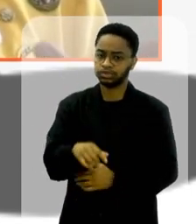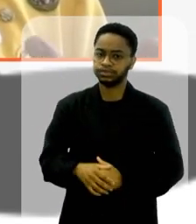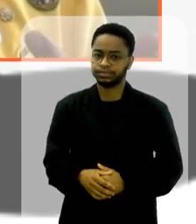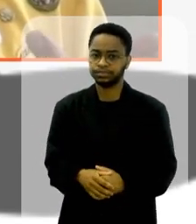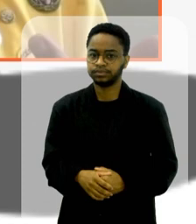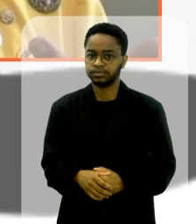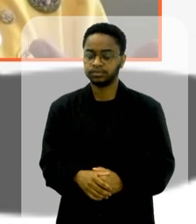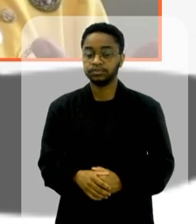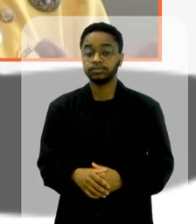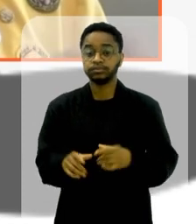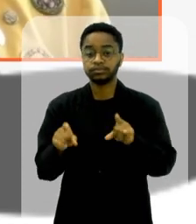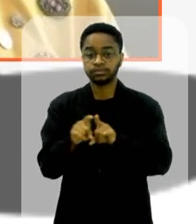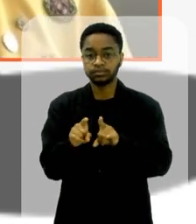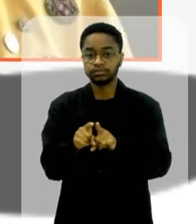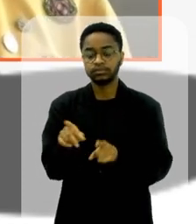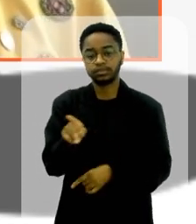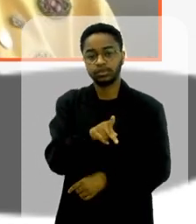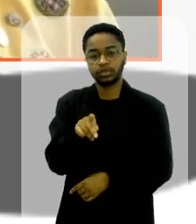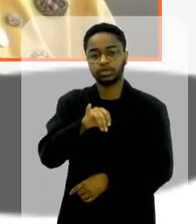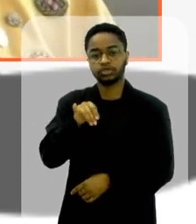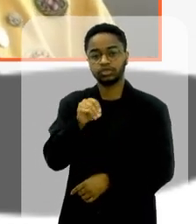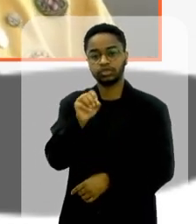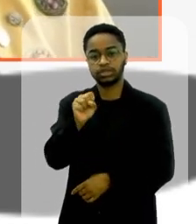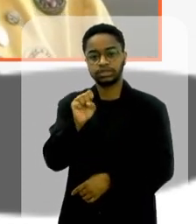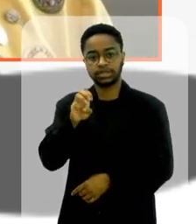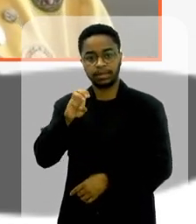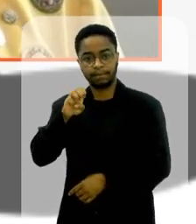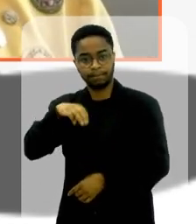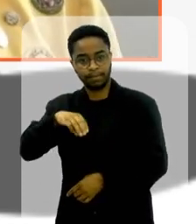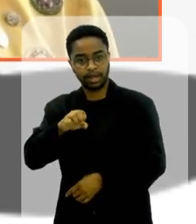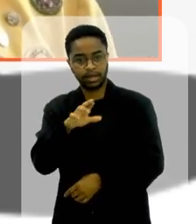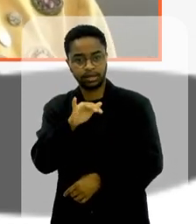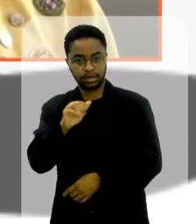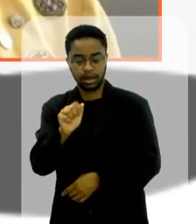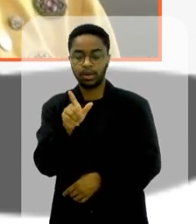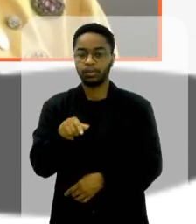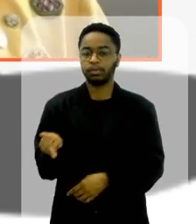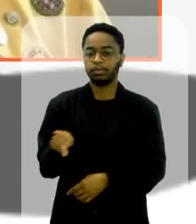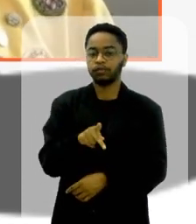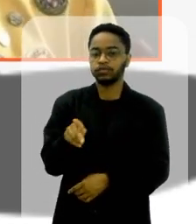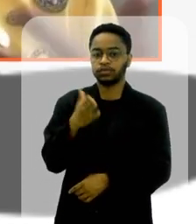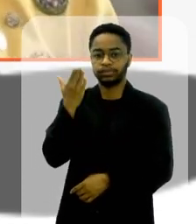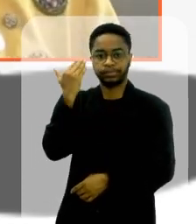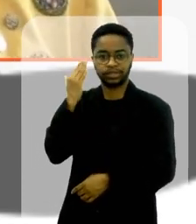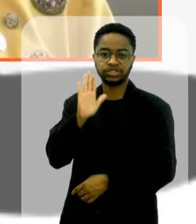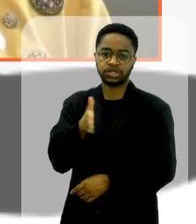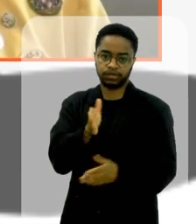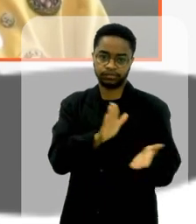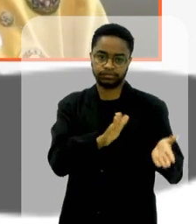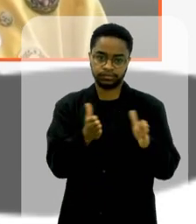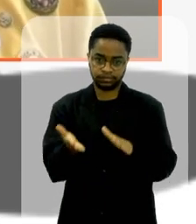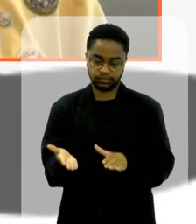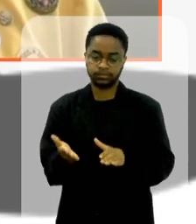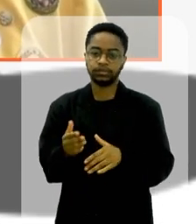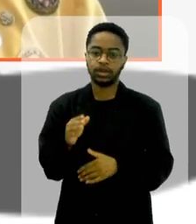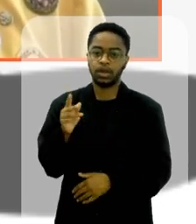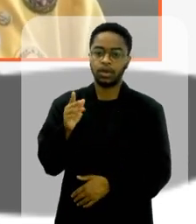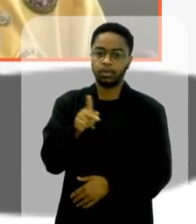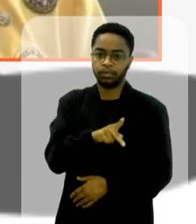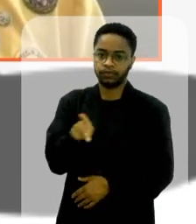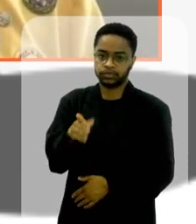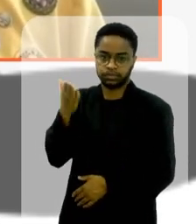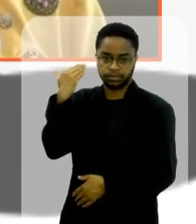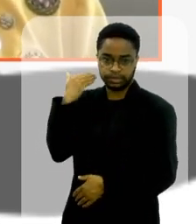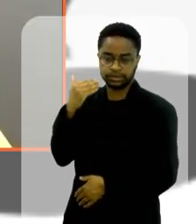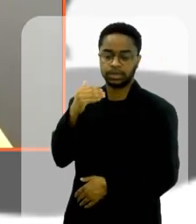é, muito. com o professor José Maria de Souza Danta, que era o professor da época, né, já faleceu, professor